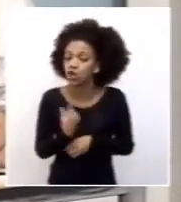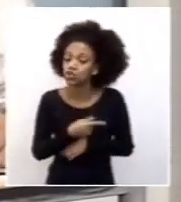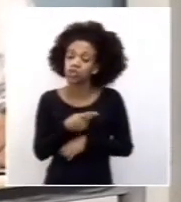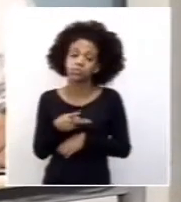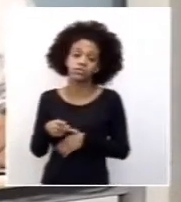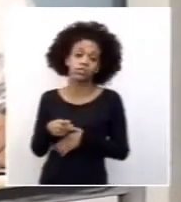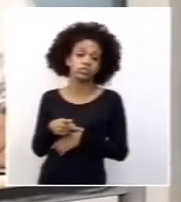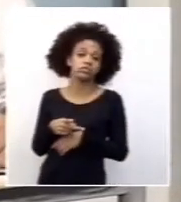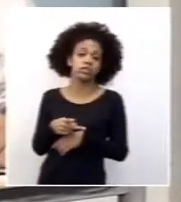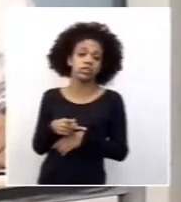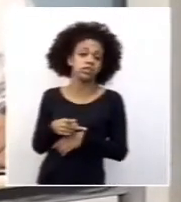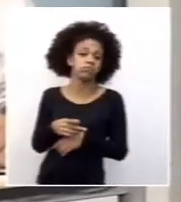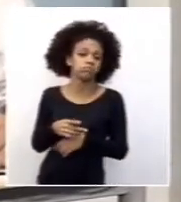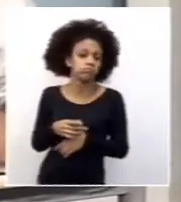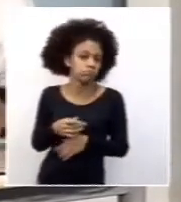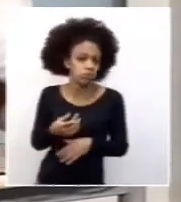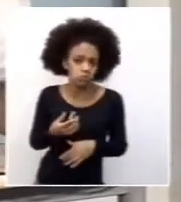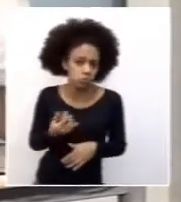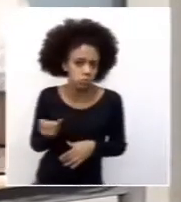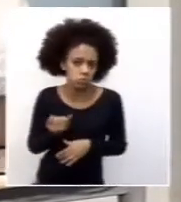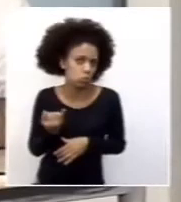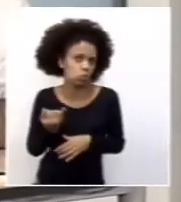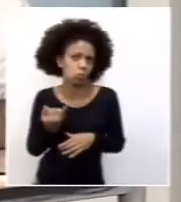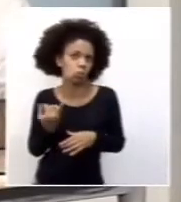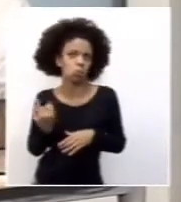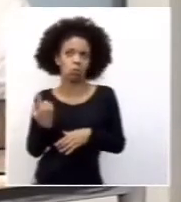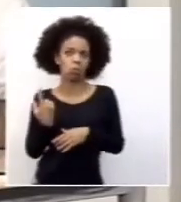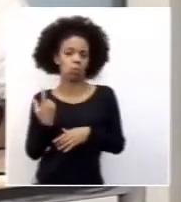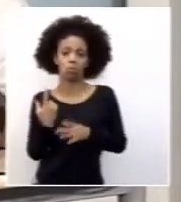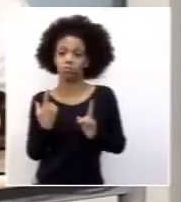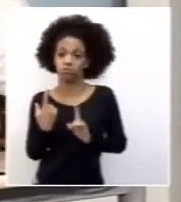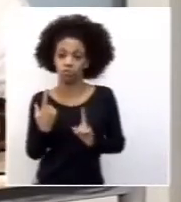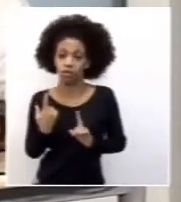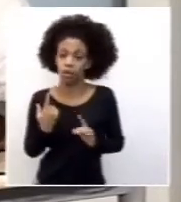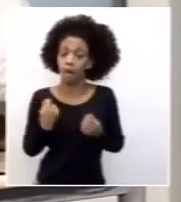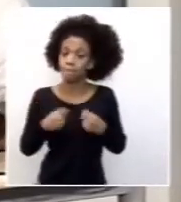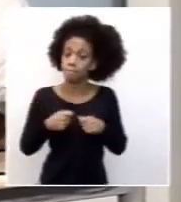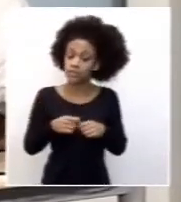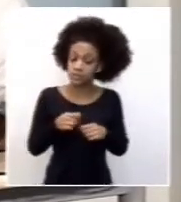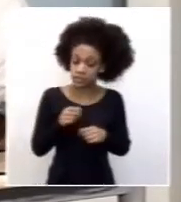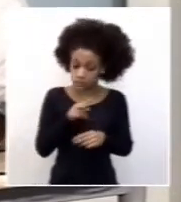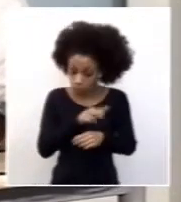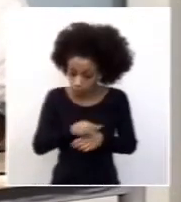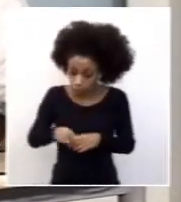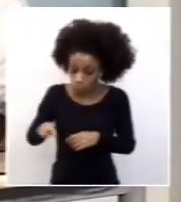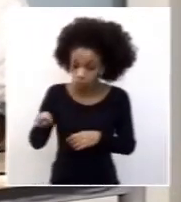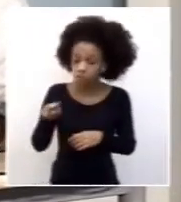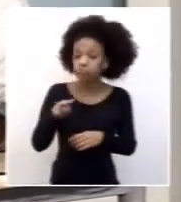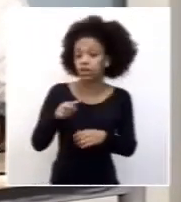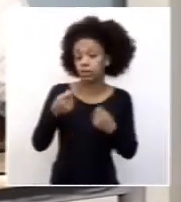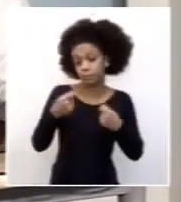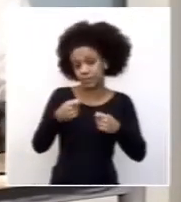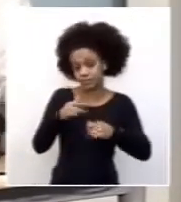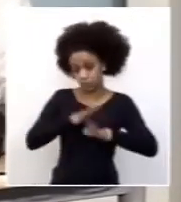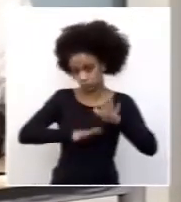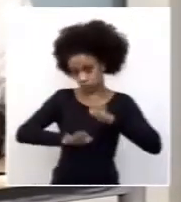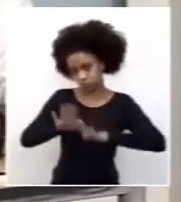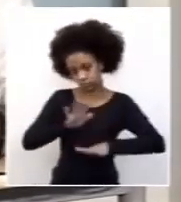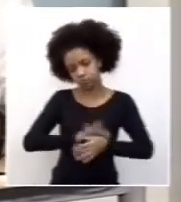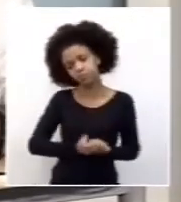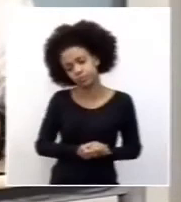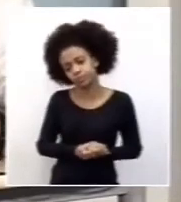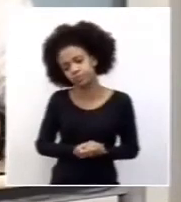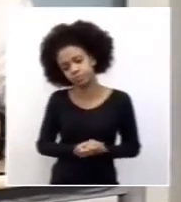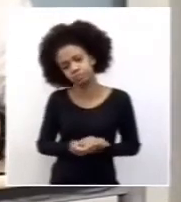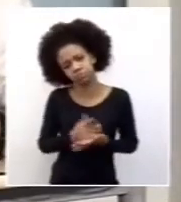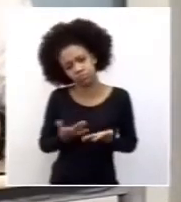não estamos isentos de ter esse cuidado, de ter esse olhar. Tá? Eu acho que